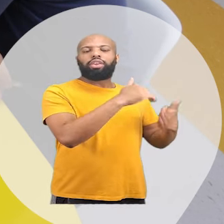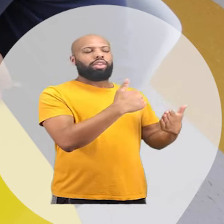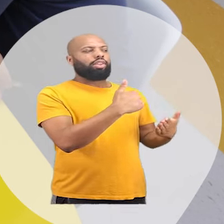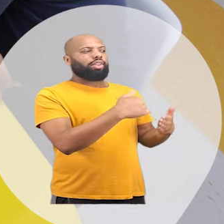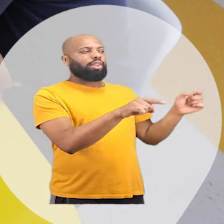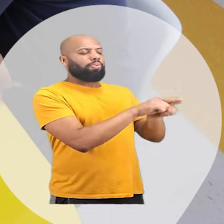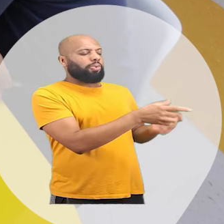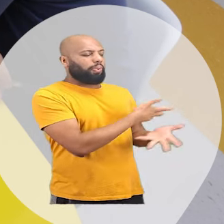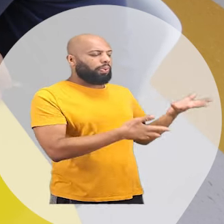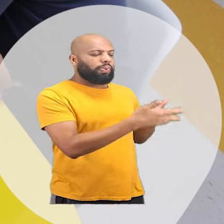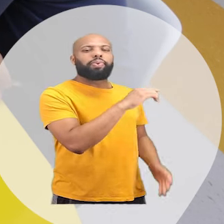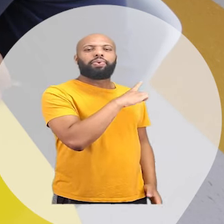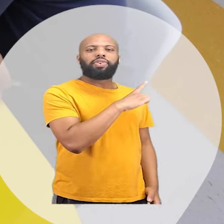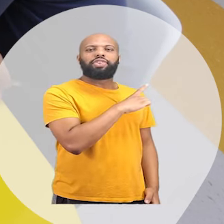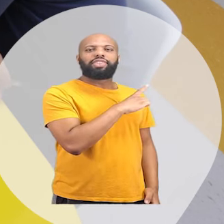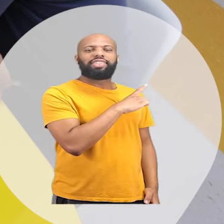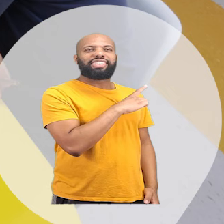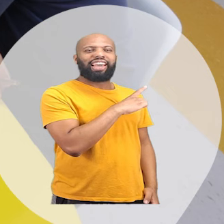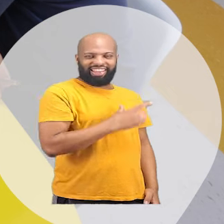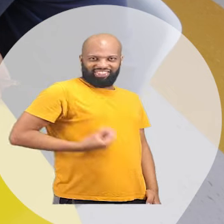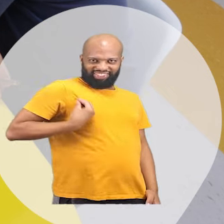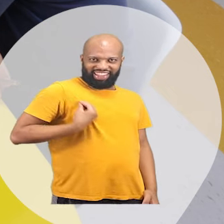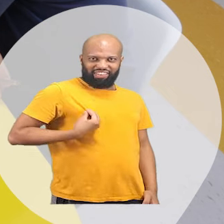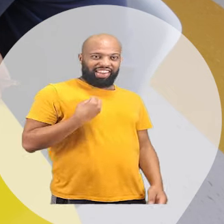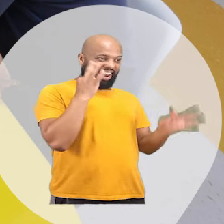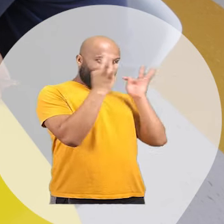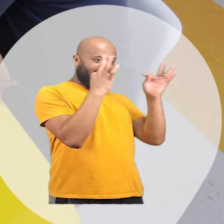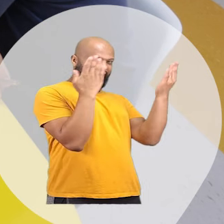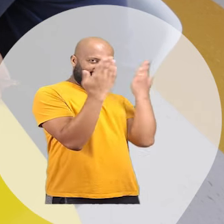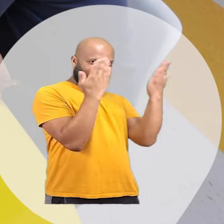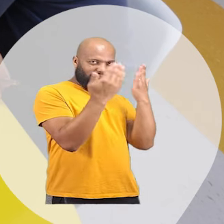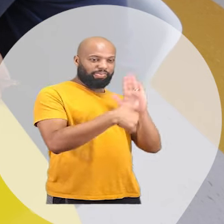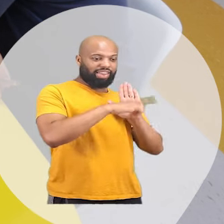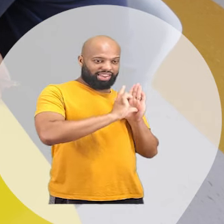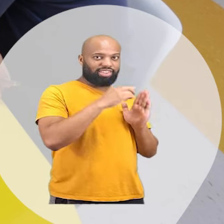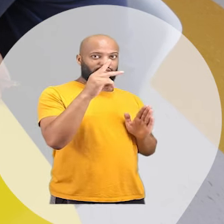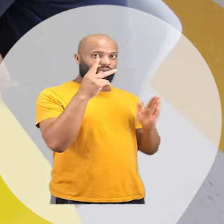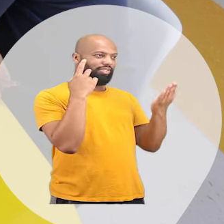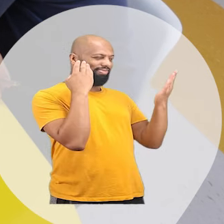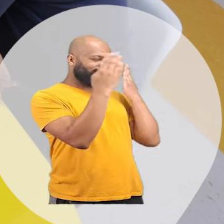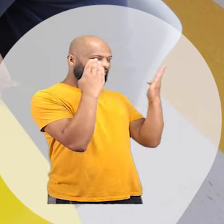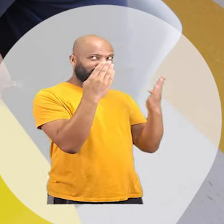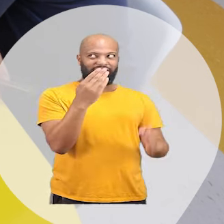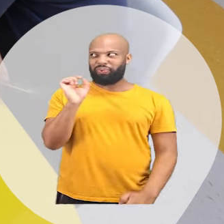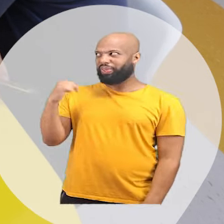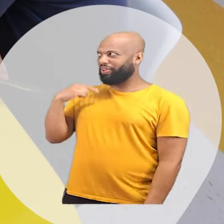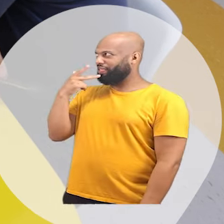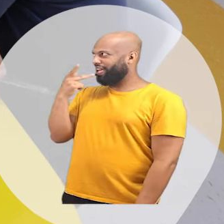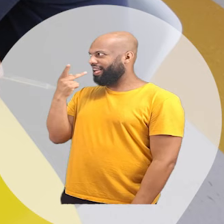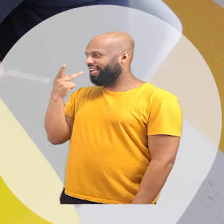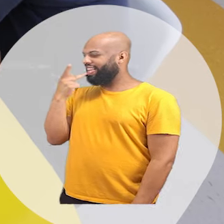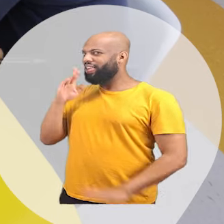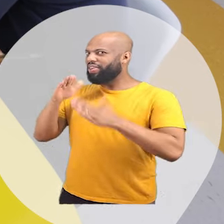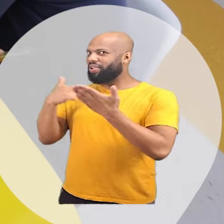inclusive você partilhava que você tinha vindo da terapia e que a tua ela já deve estar na cabeça dela assim meu deus o que